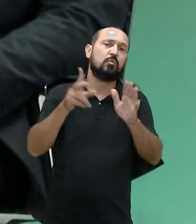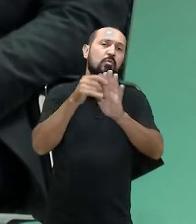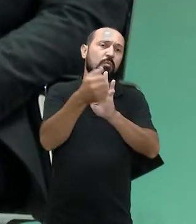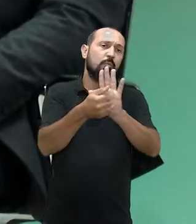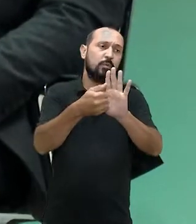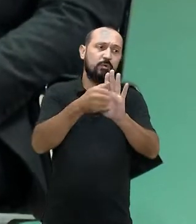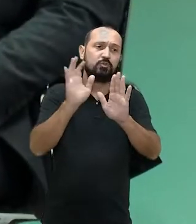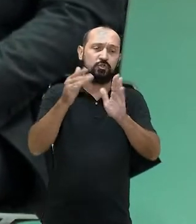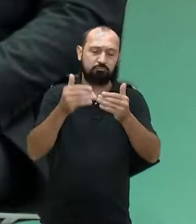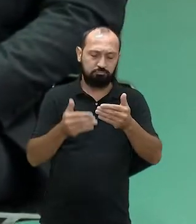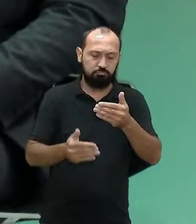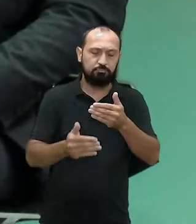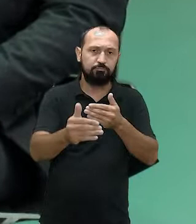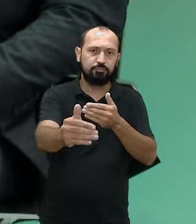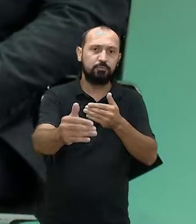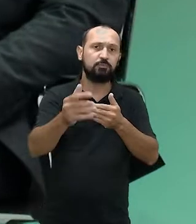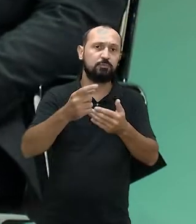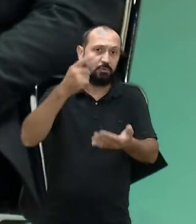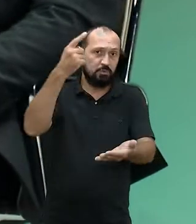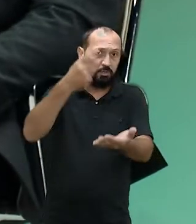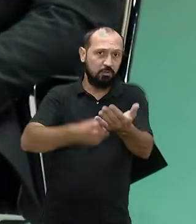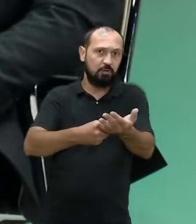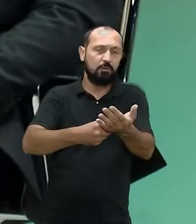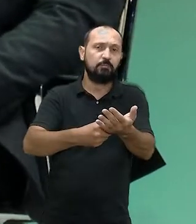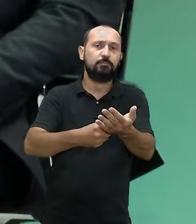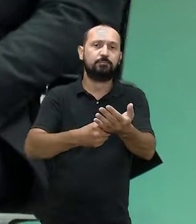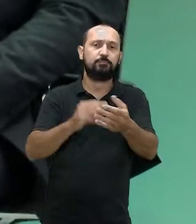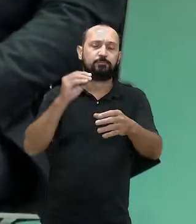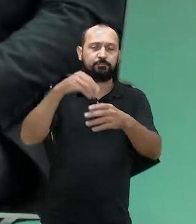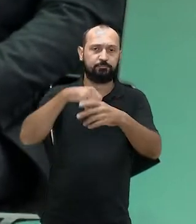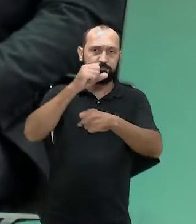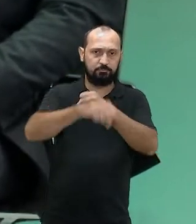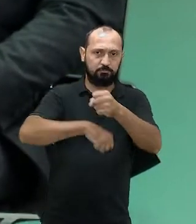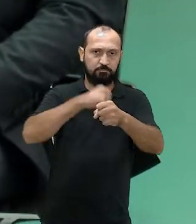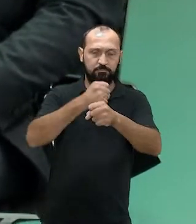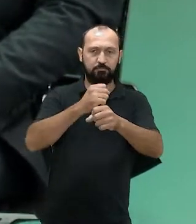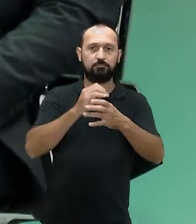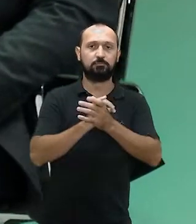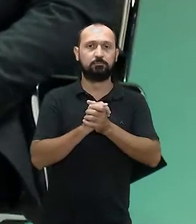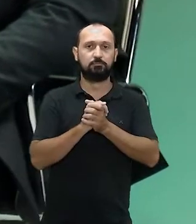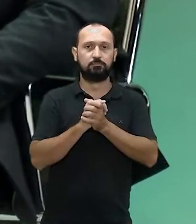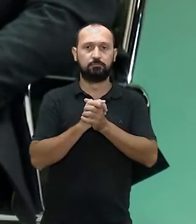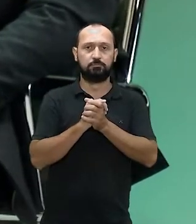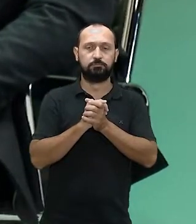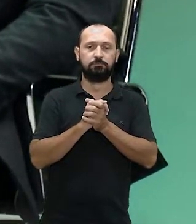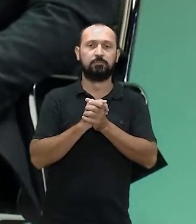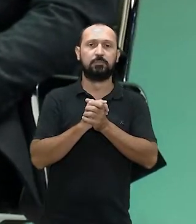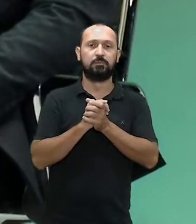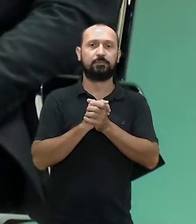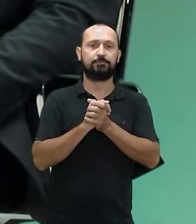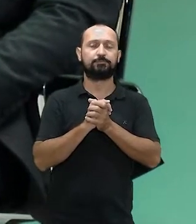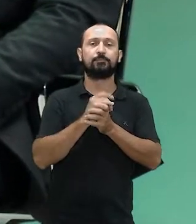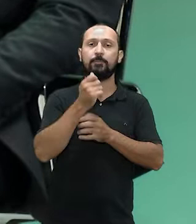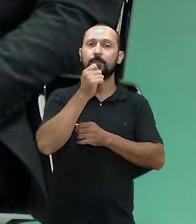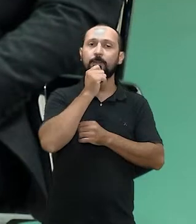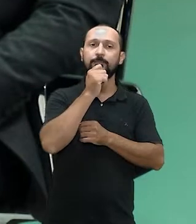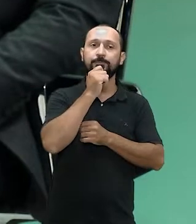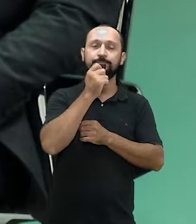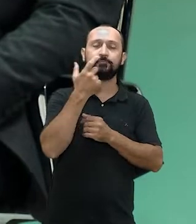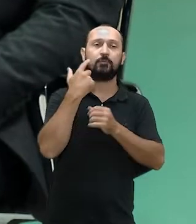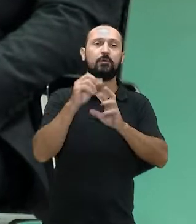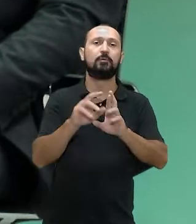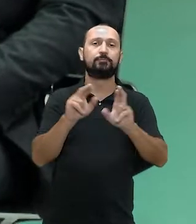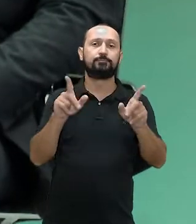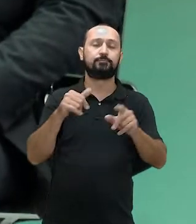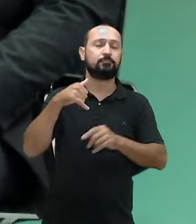que estão previstos no plano plurianual. Existe a